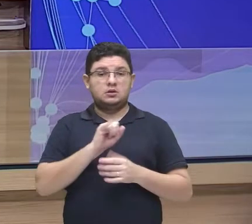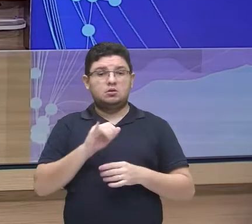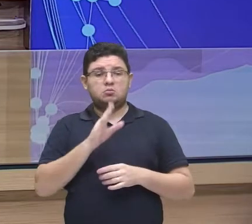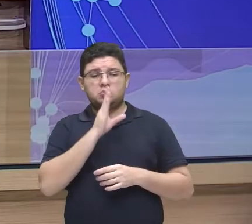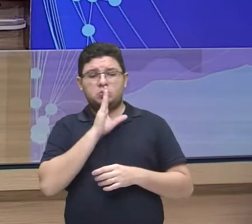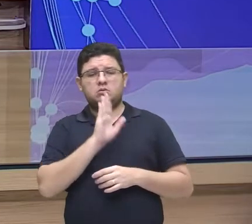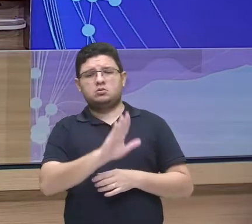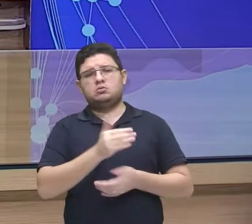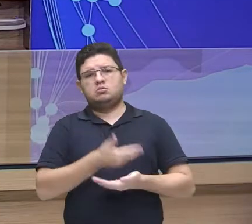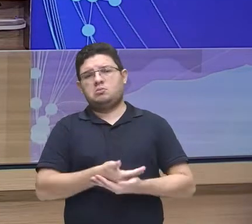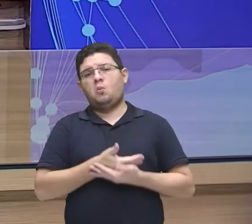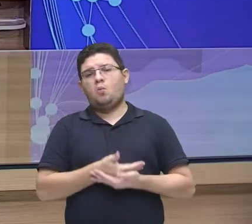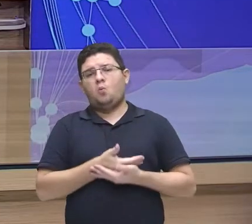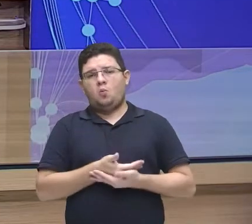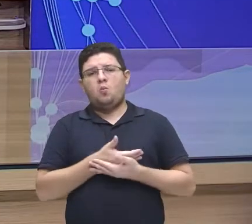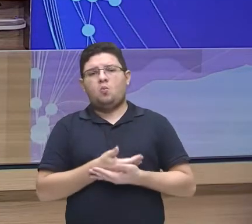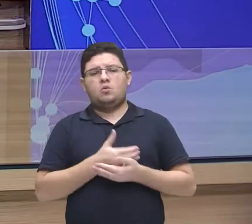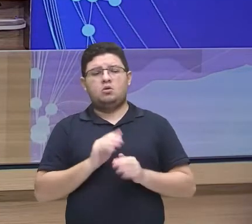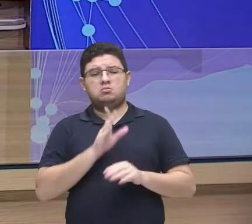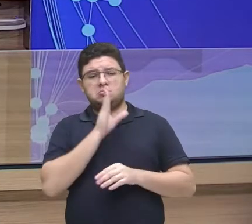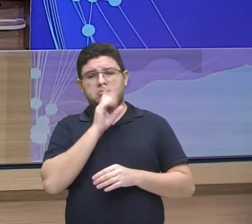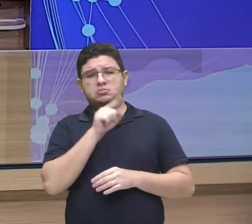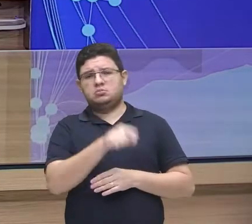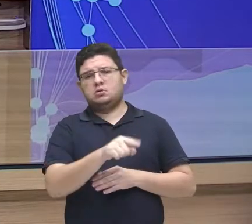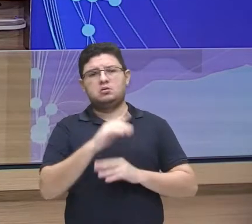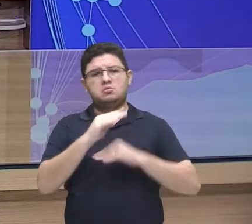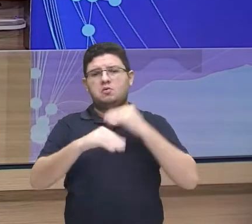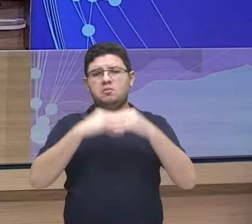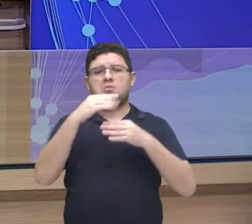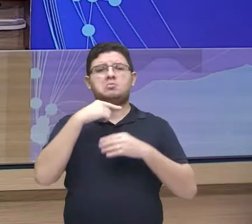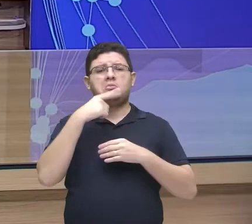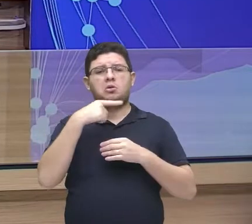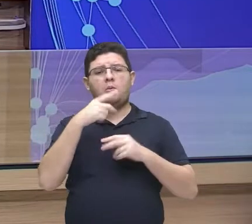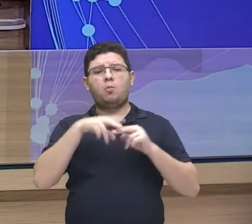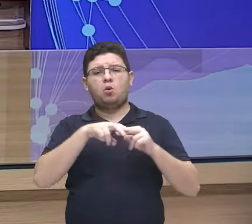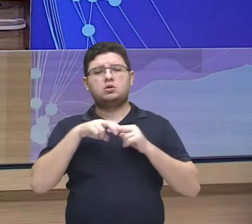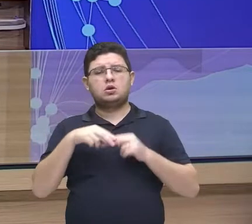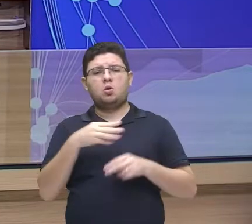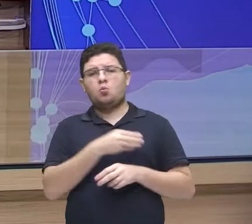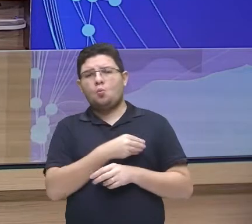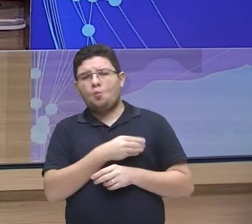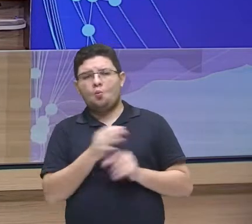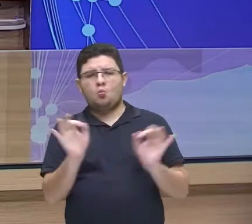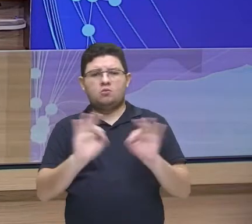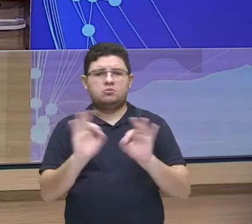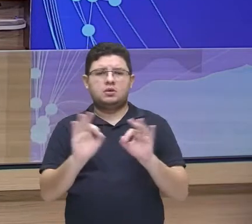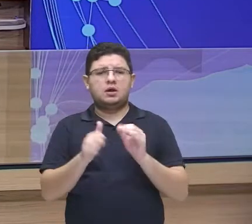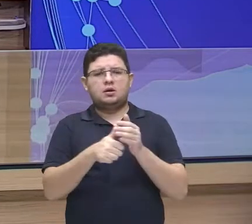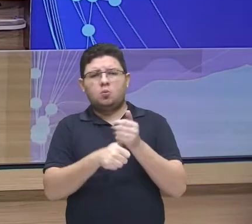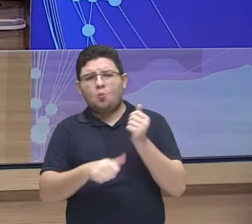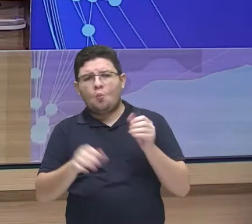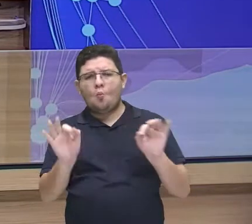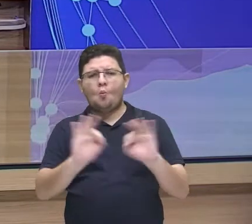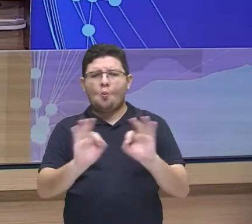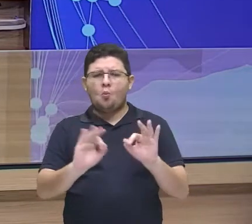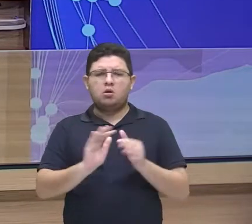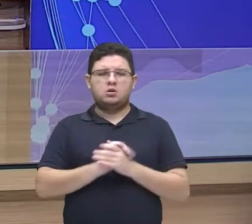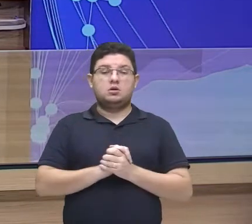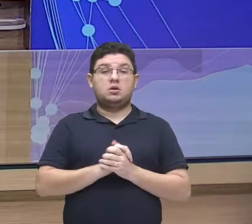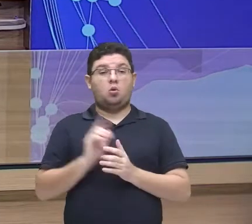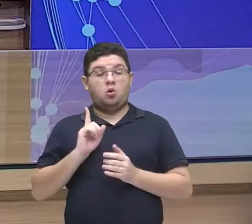ele não vai conseguir desenvolver, porque ele não vai comer, não vai fazer as suas necessidades. Então, é preciso que a gente faça